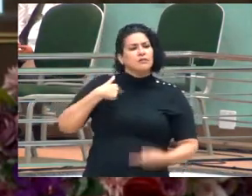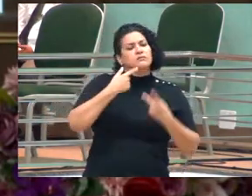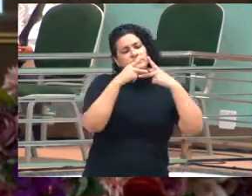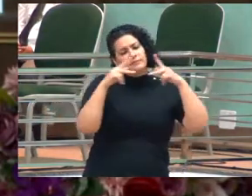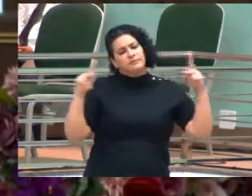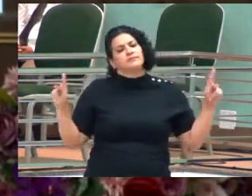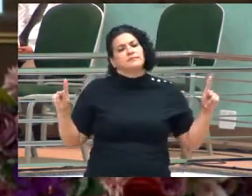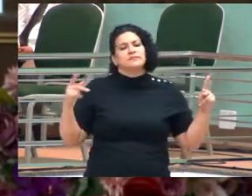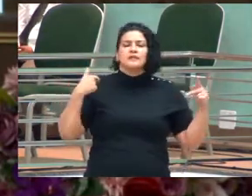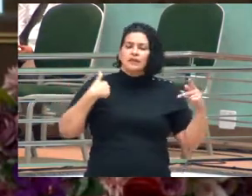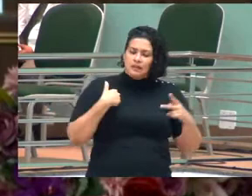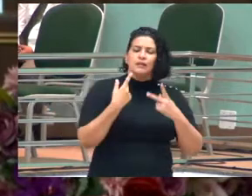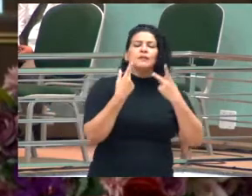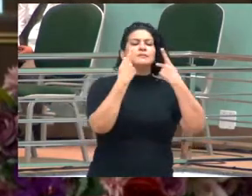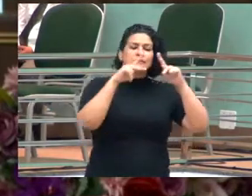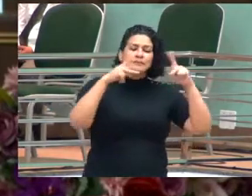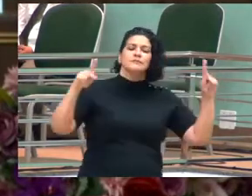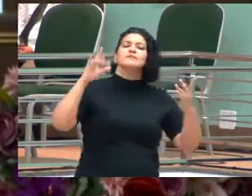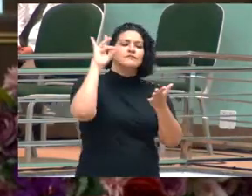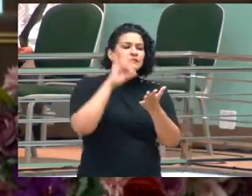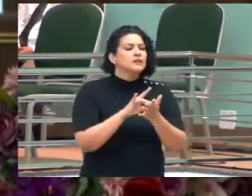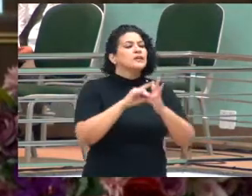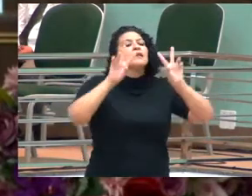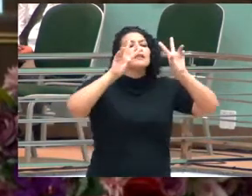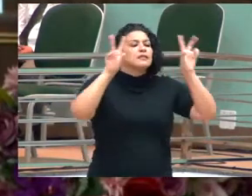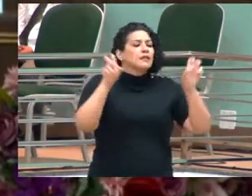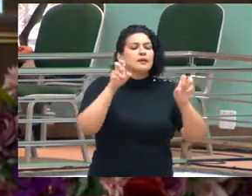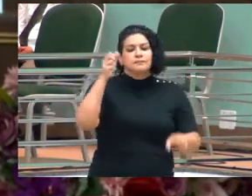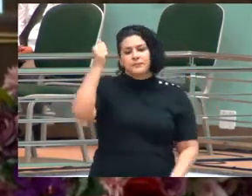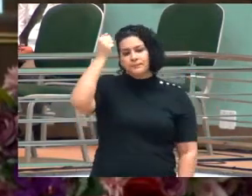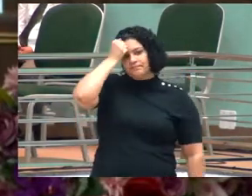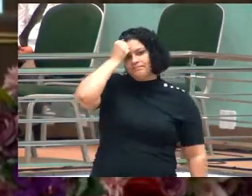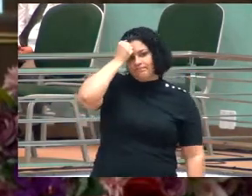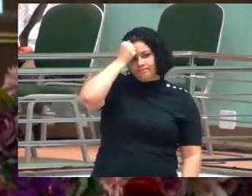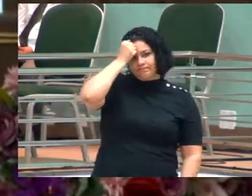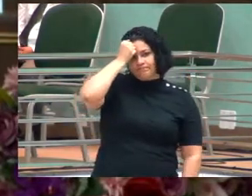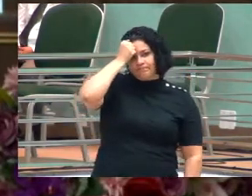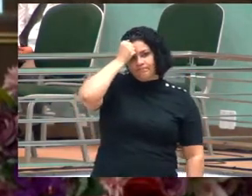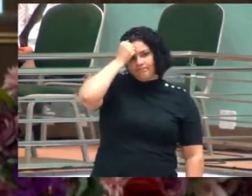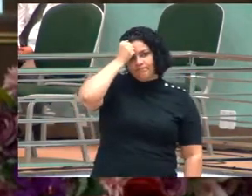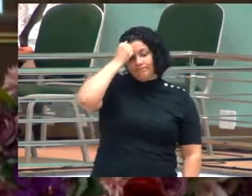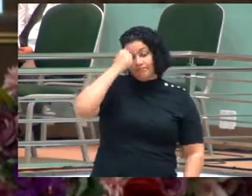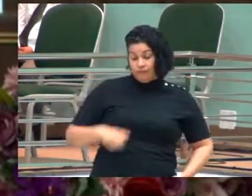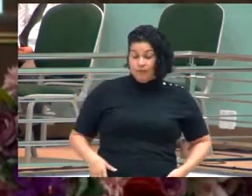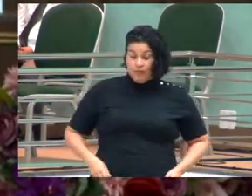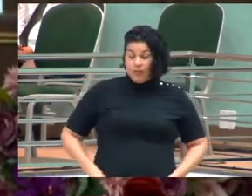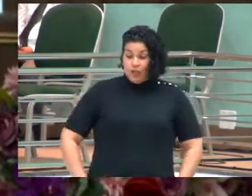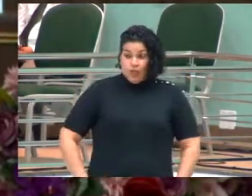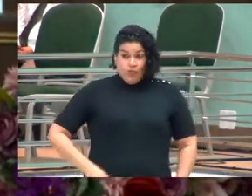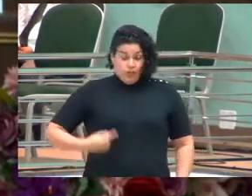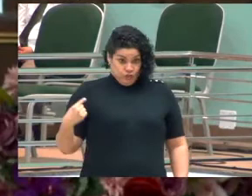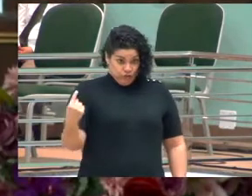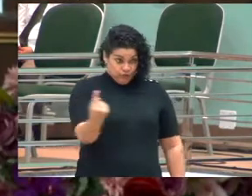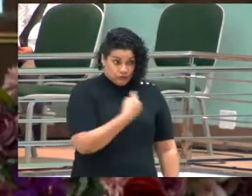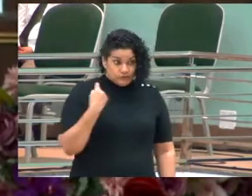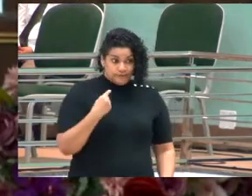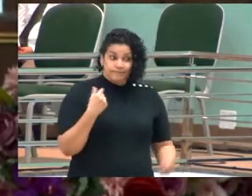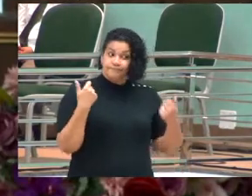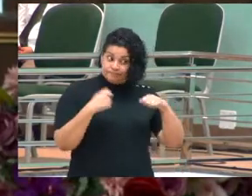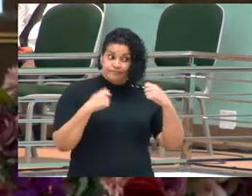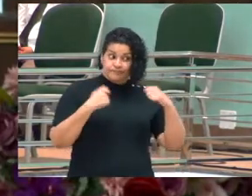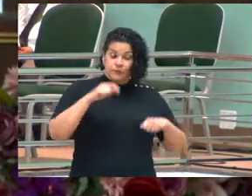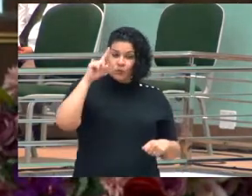arrependei-vos, arrependei-vos. Essa é a mensagem que deve ecoar no nosso coração. Se não